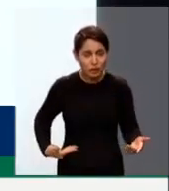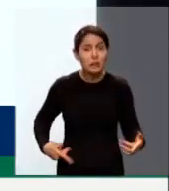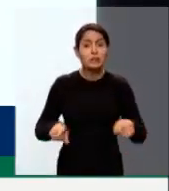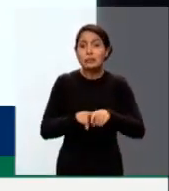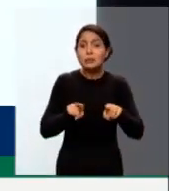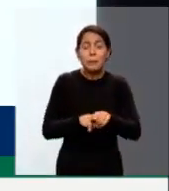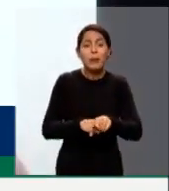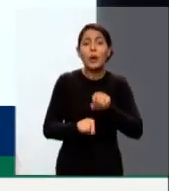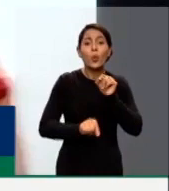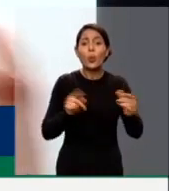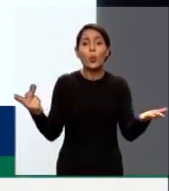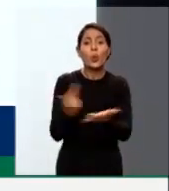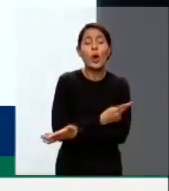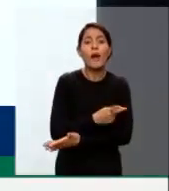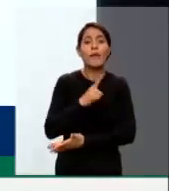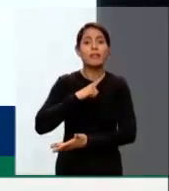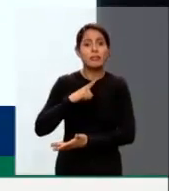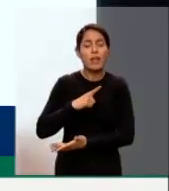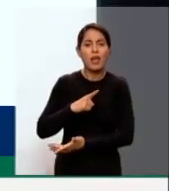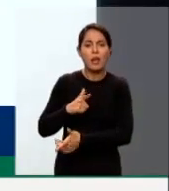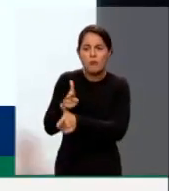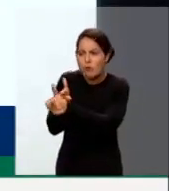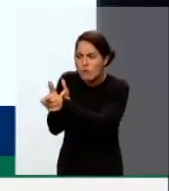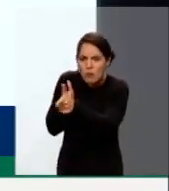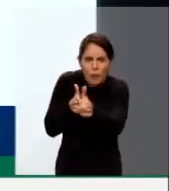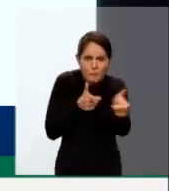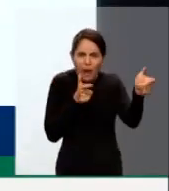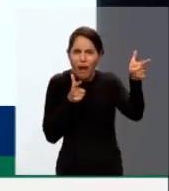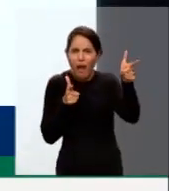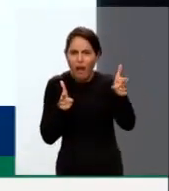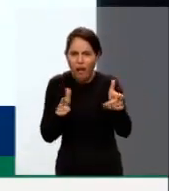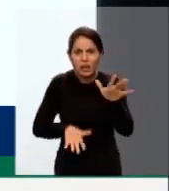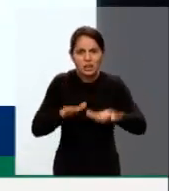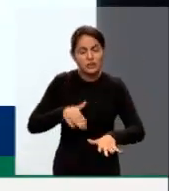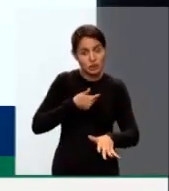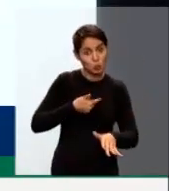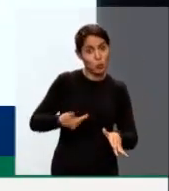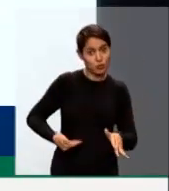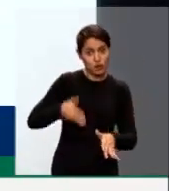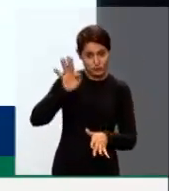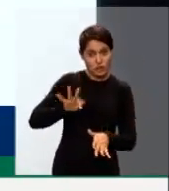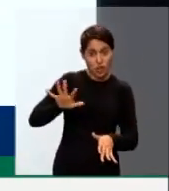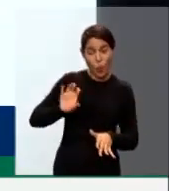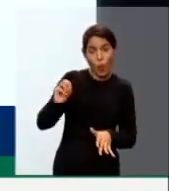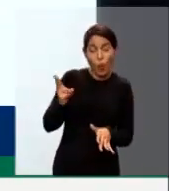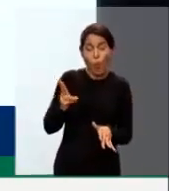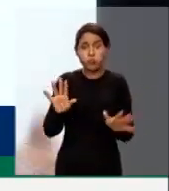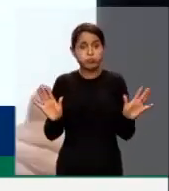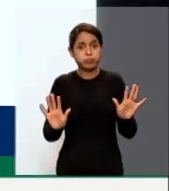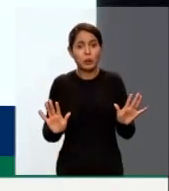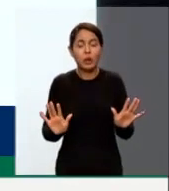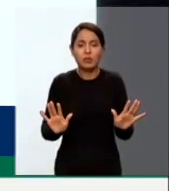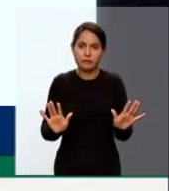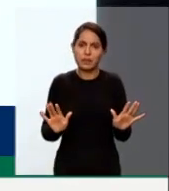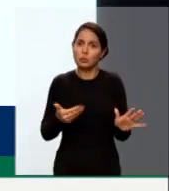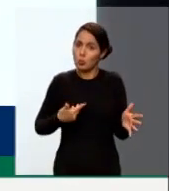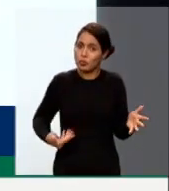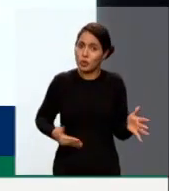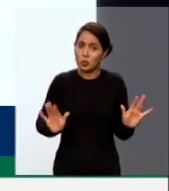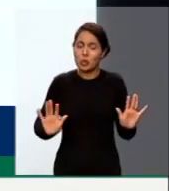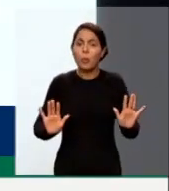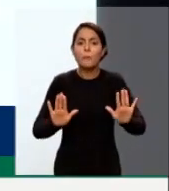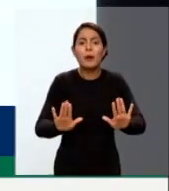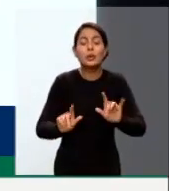das balas de fuzil, do Estado ou não. A gente, infelizmente, tem um dado de que o homicídio de pessoas